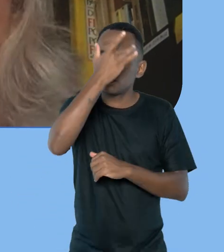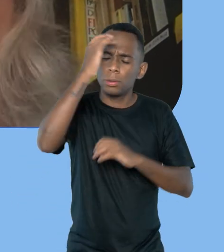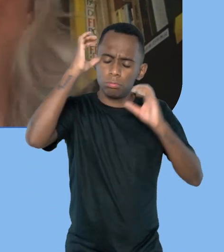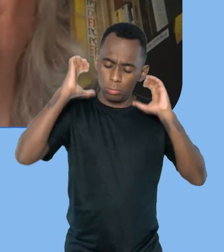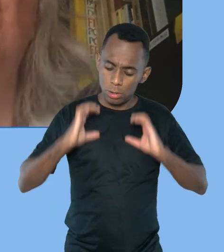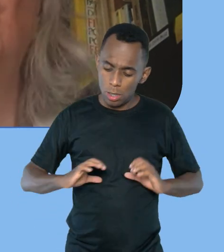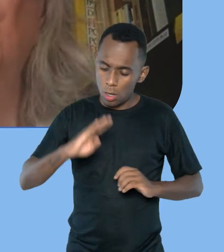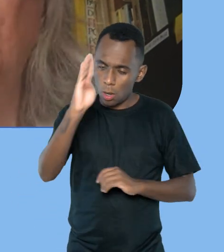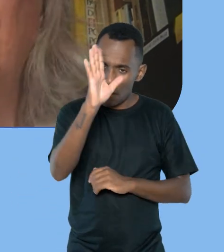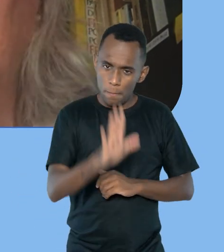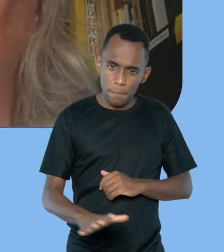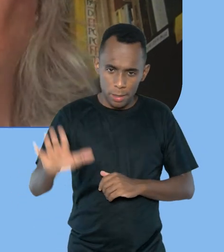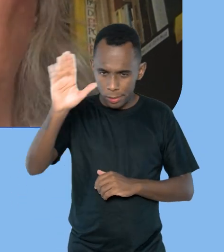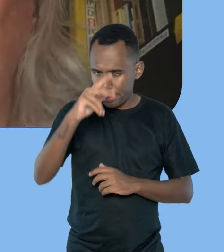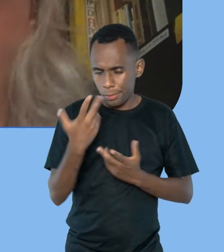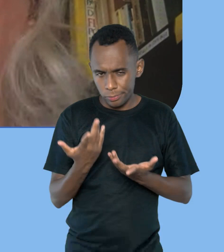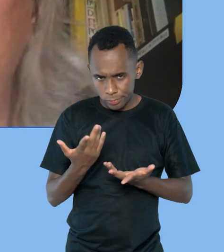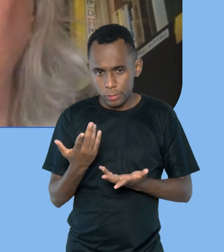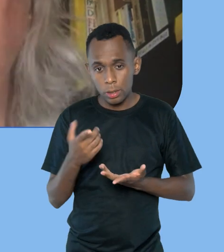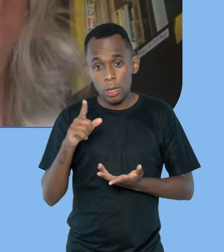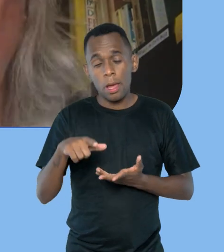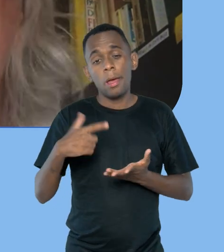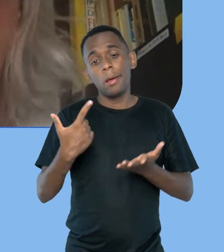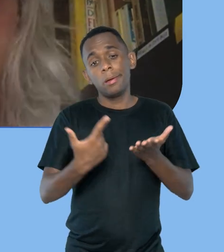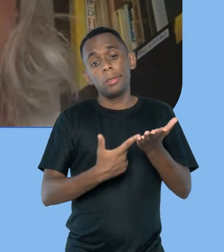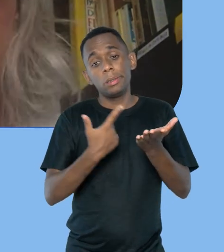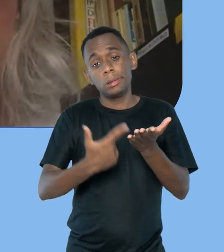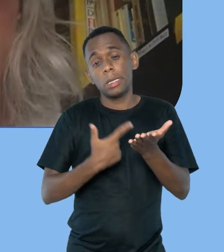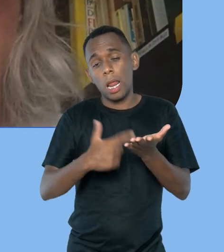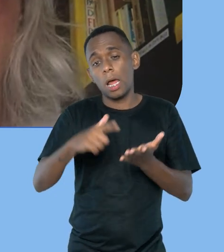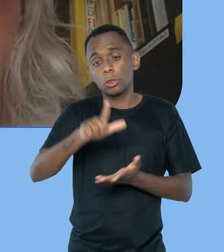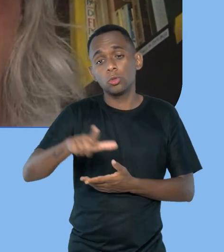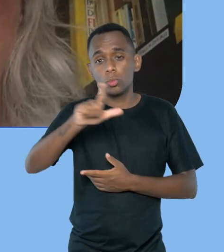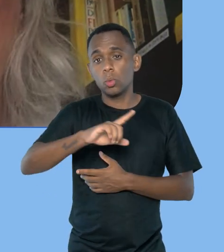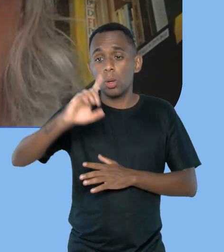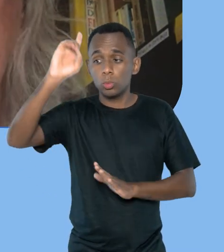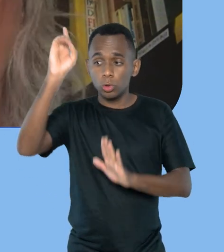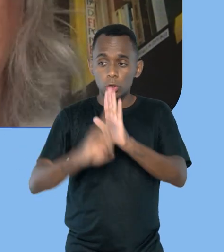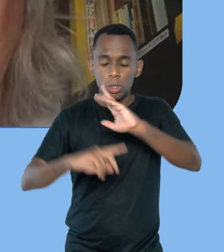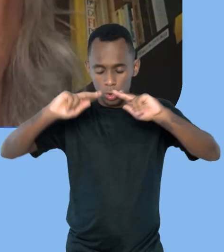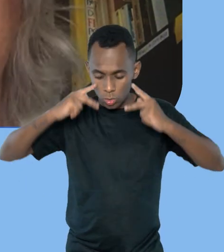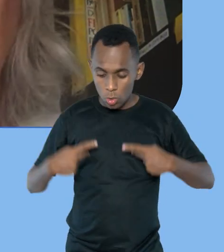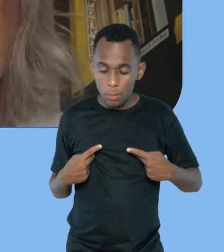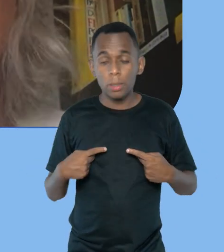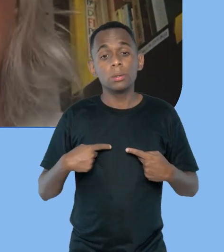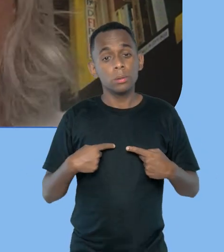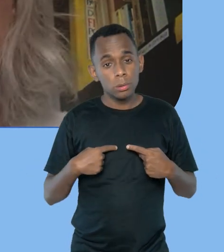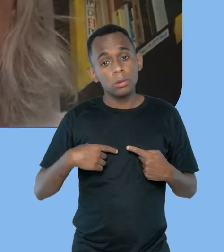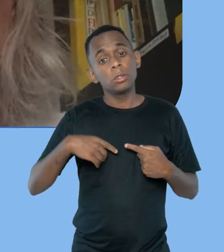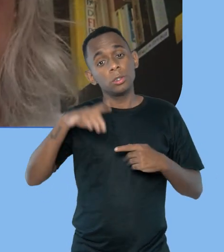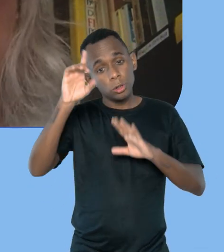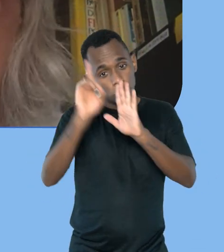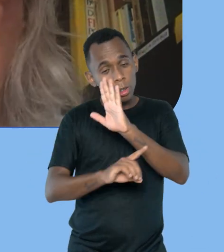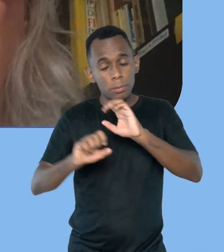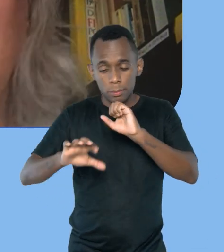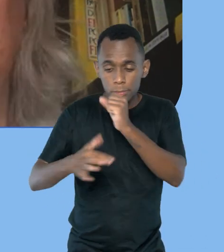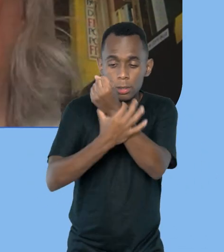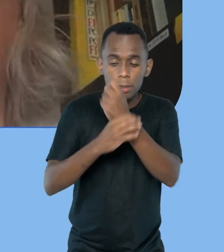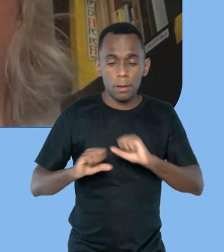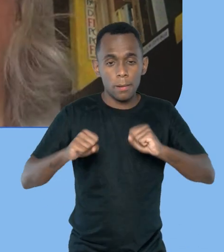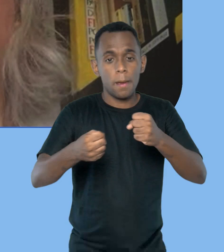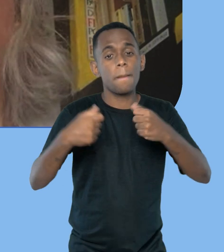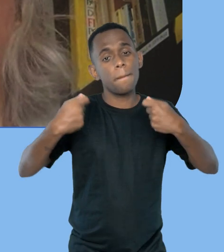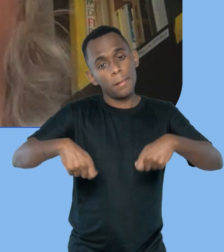brasileiro, como diz o Antônio Cândido, a literatura é um direito humano. Então, esse direito tem que ser garantido.